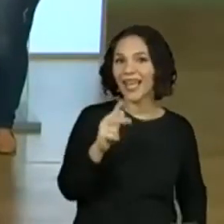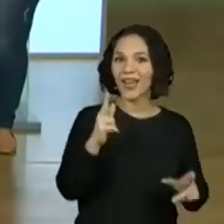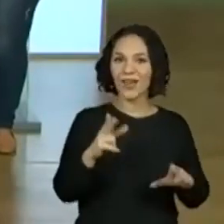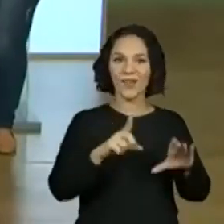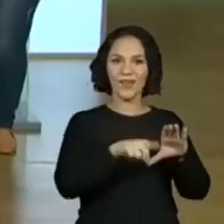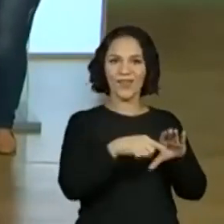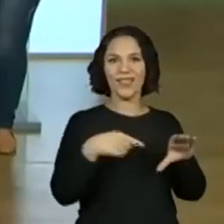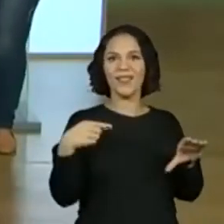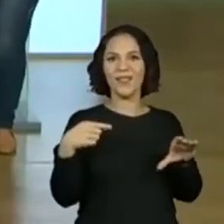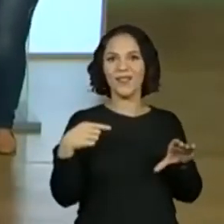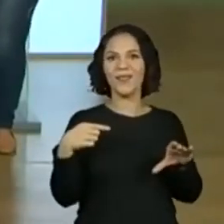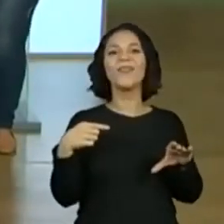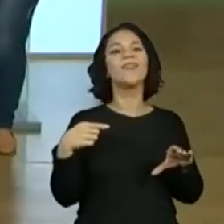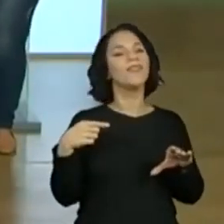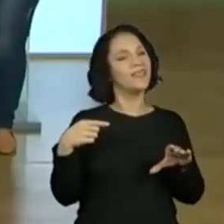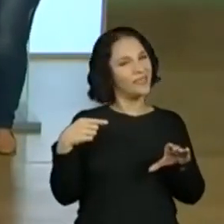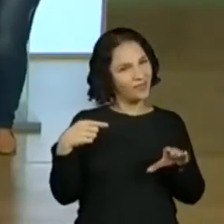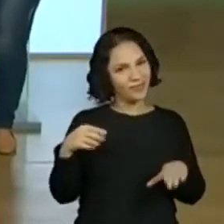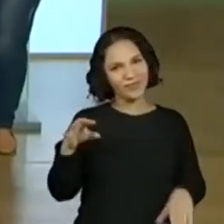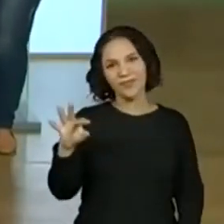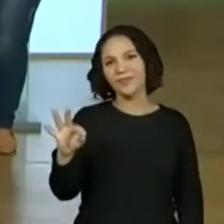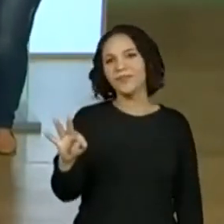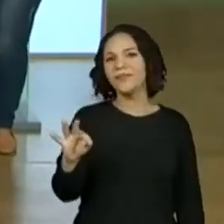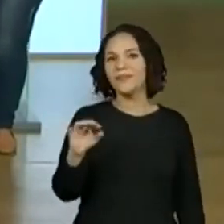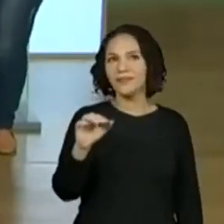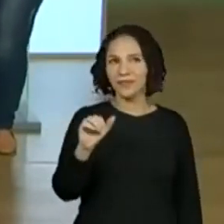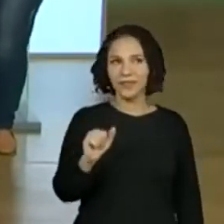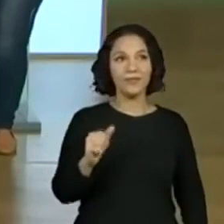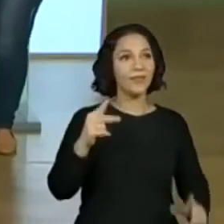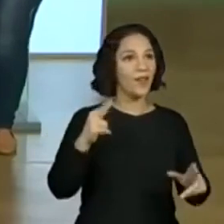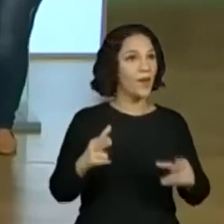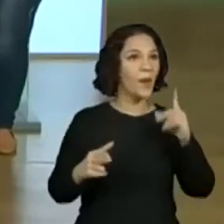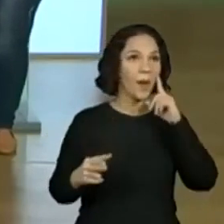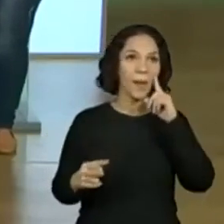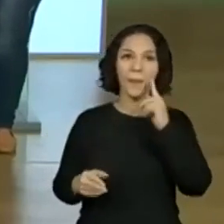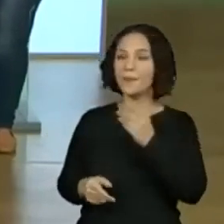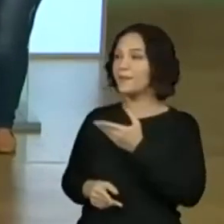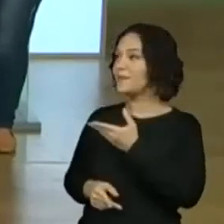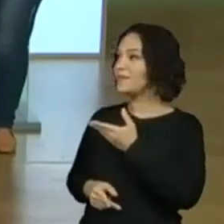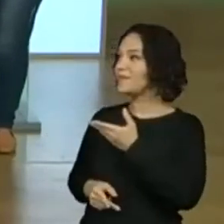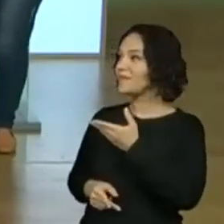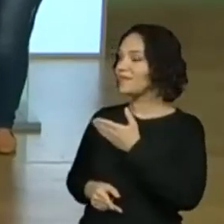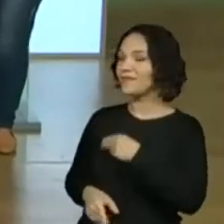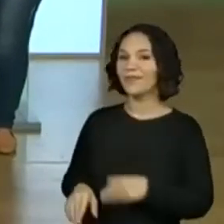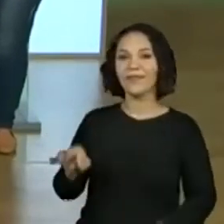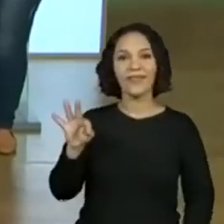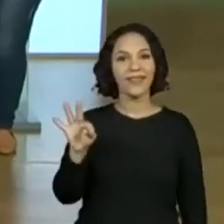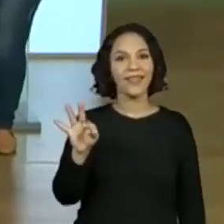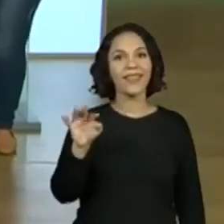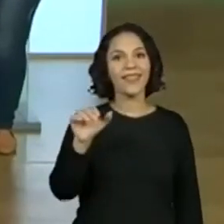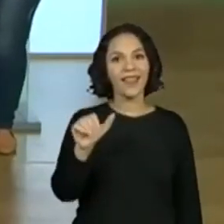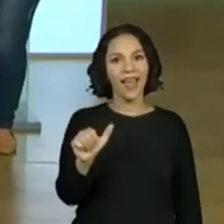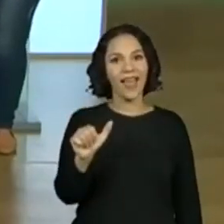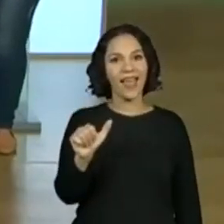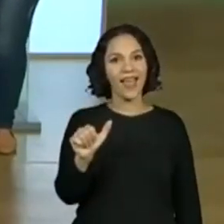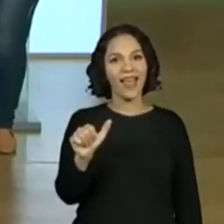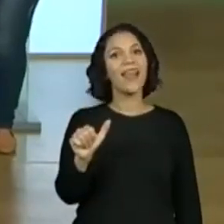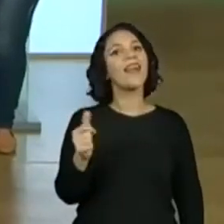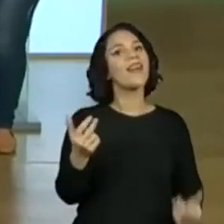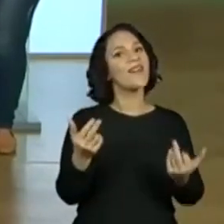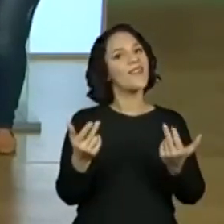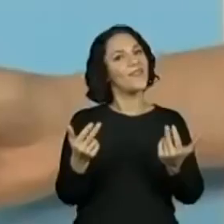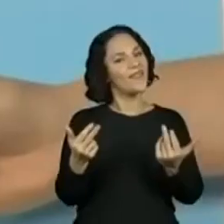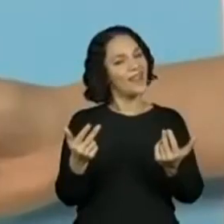tatu. O tá do tatu. Ou tá da taveira. Ou tá da taveira. Olha só quantas referências, professora Vivi,